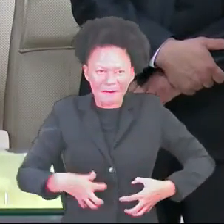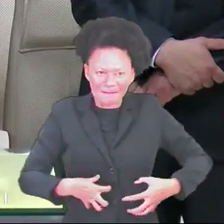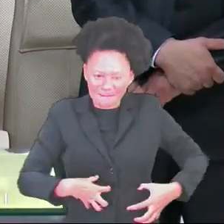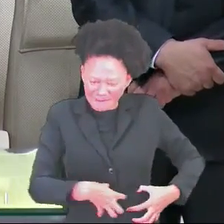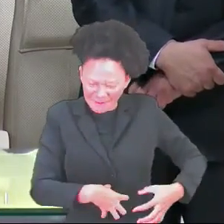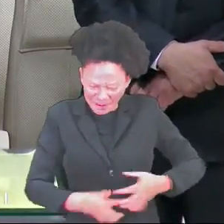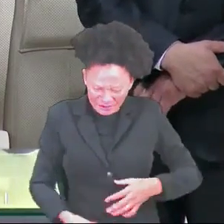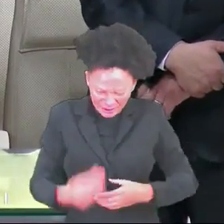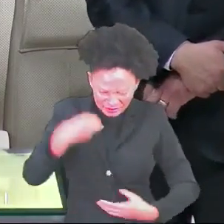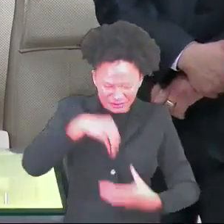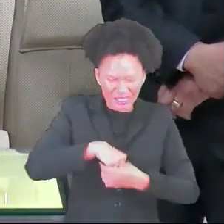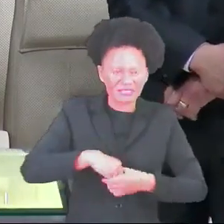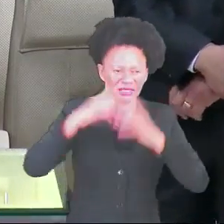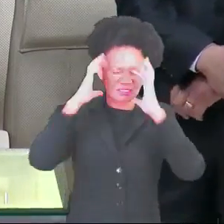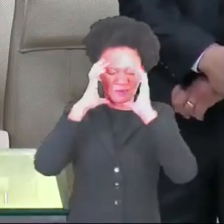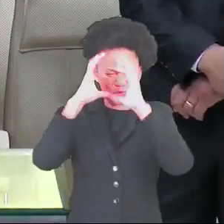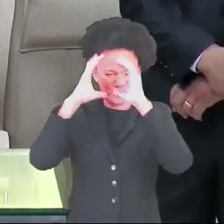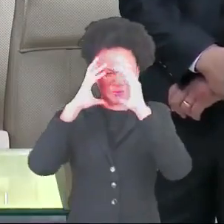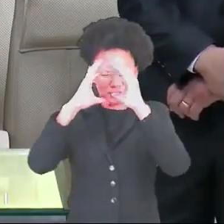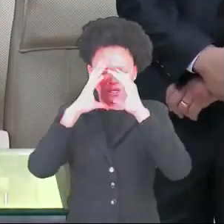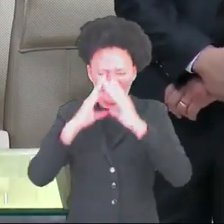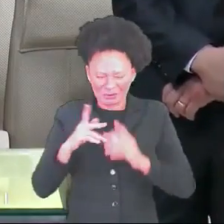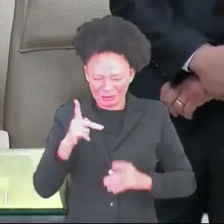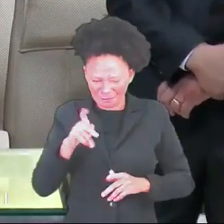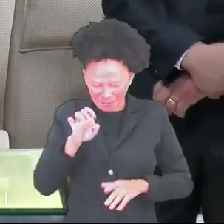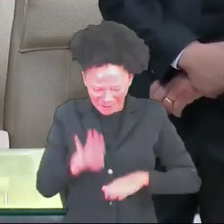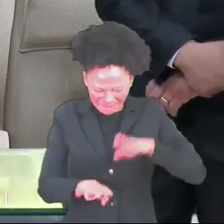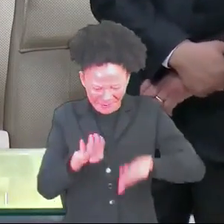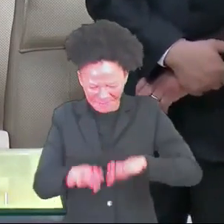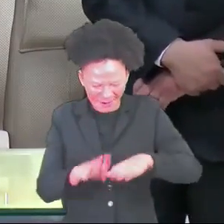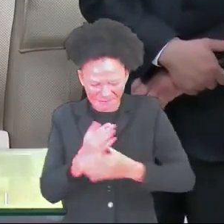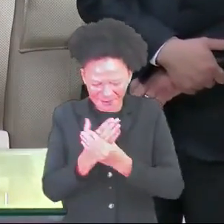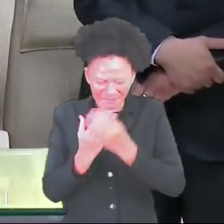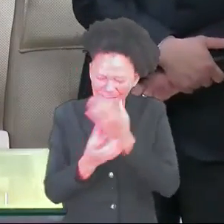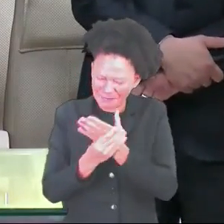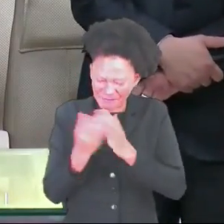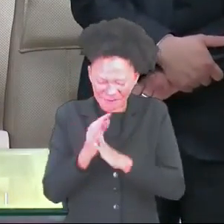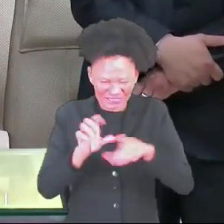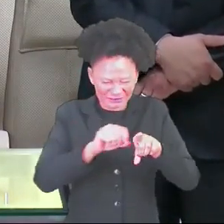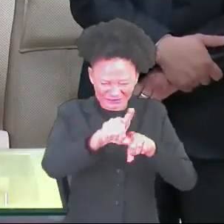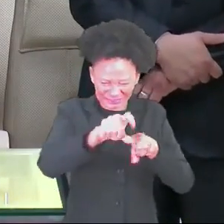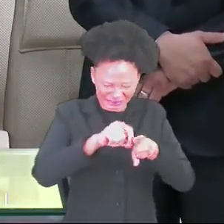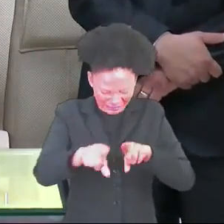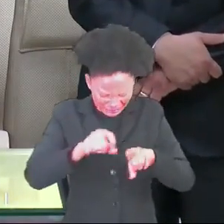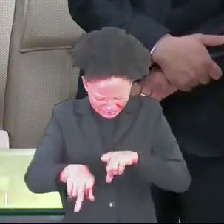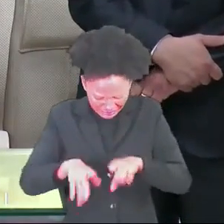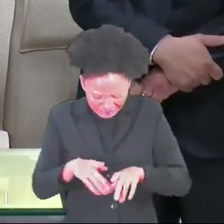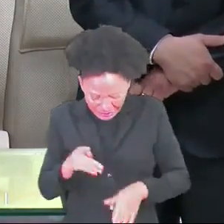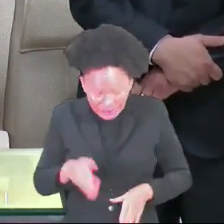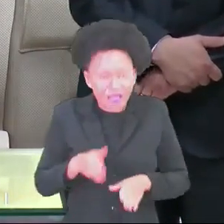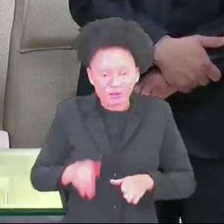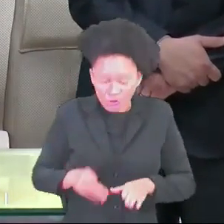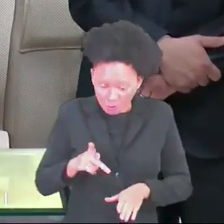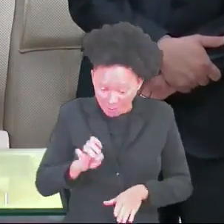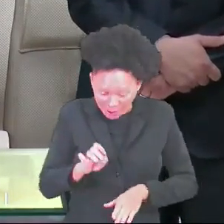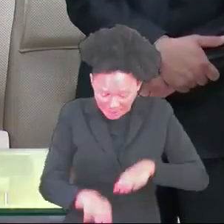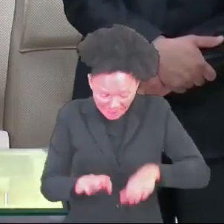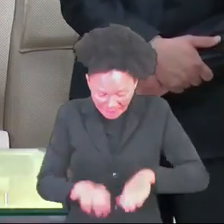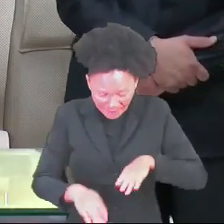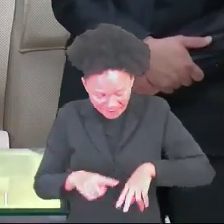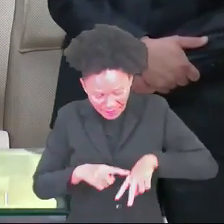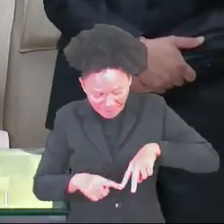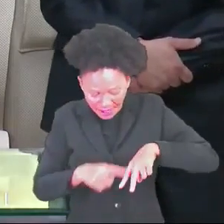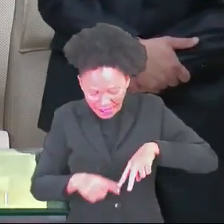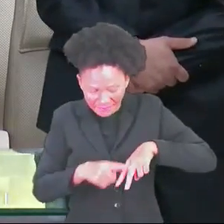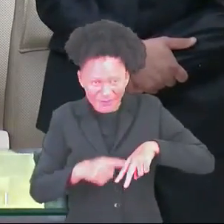seja ela na cabeça, seja ela no pé, seja ela na mão, seja no braço, na perna, seja no corpo inteiro,